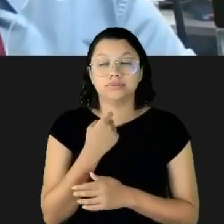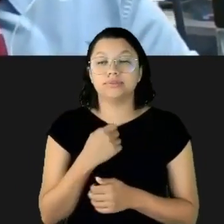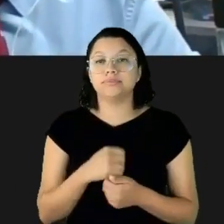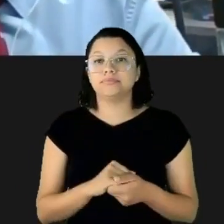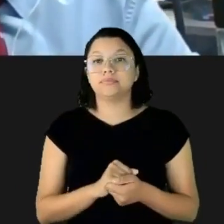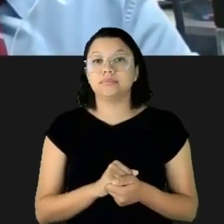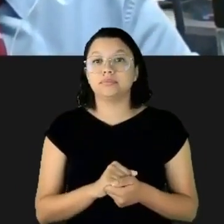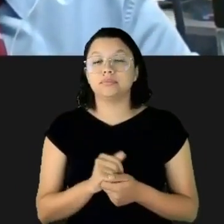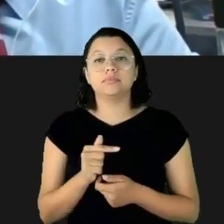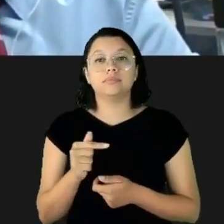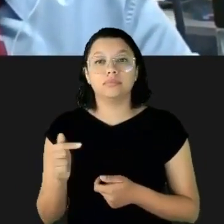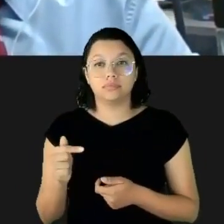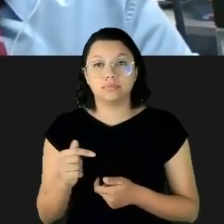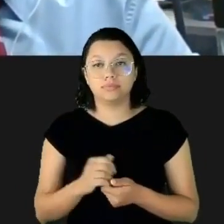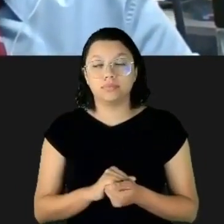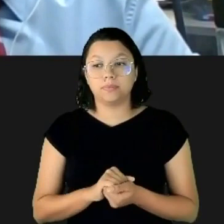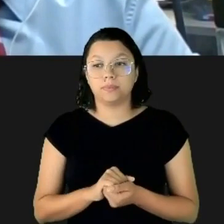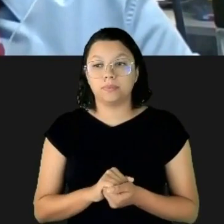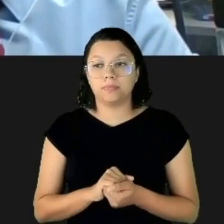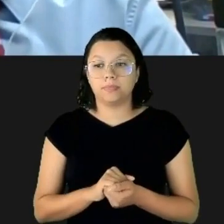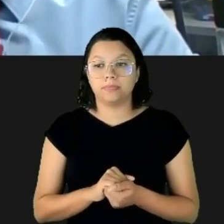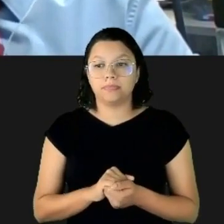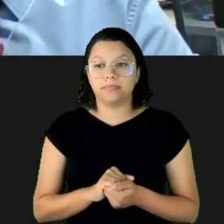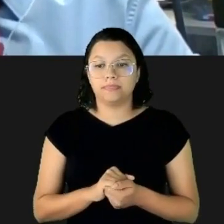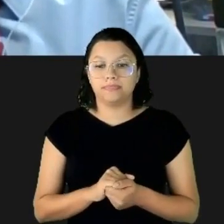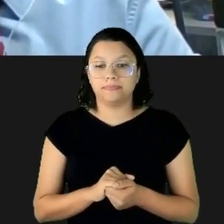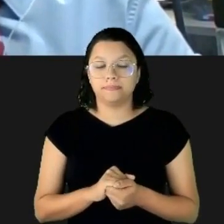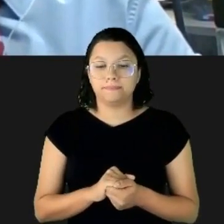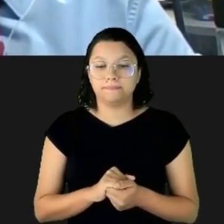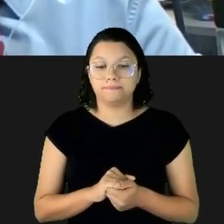e toda sexta-feira deixa eu ver se tem aqui